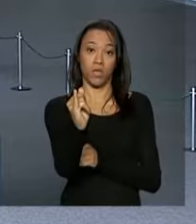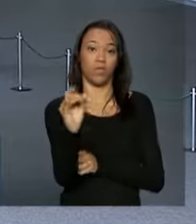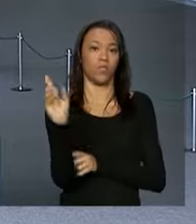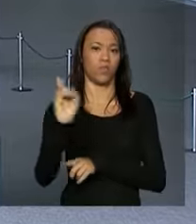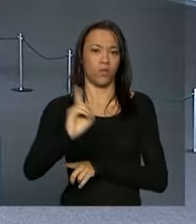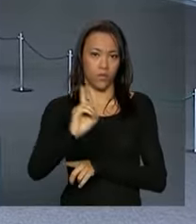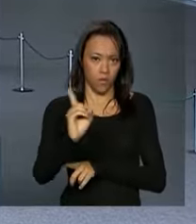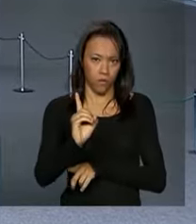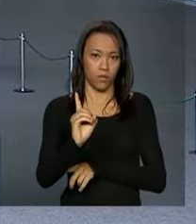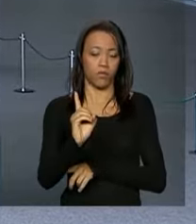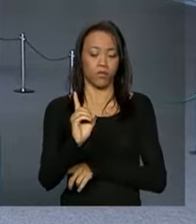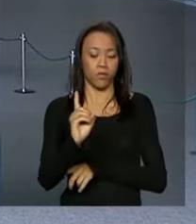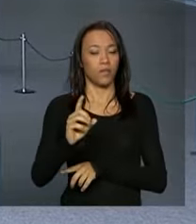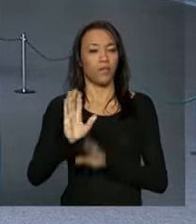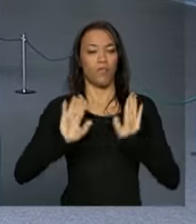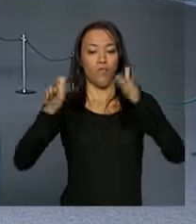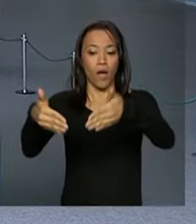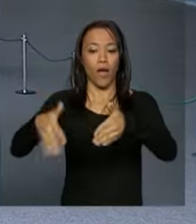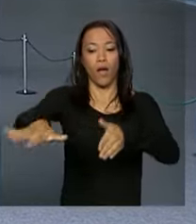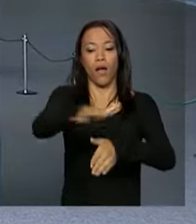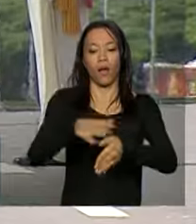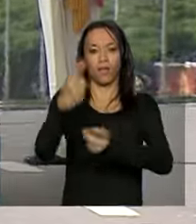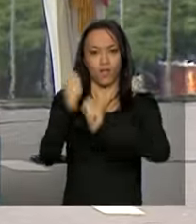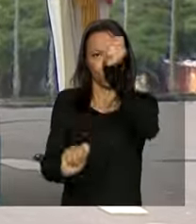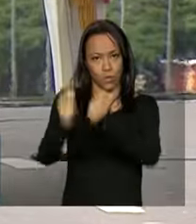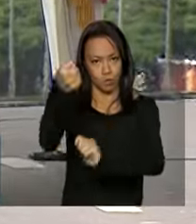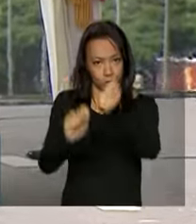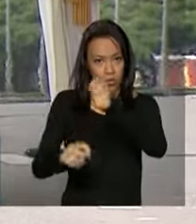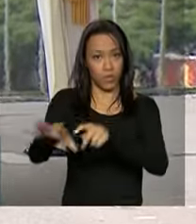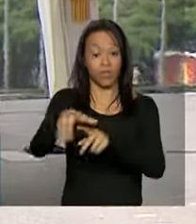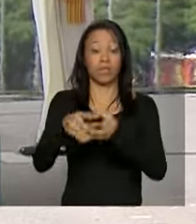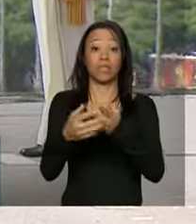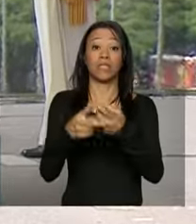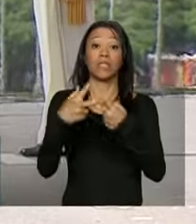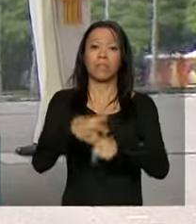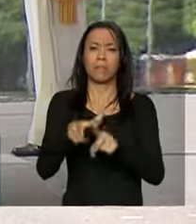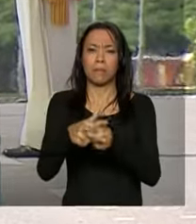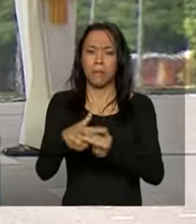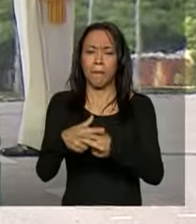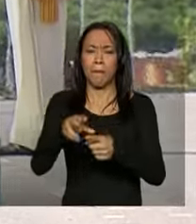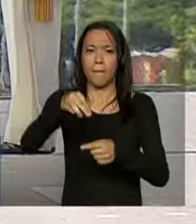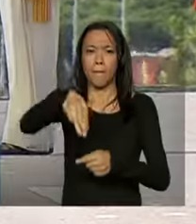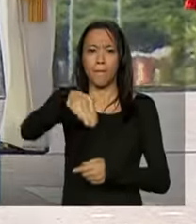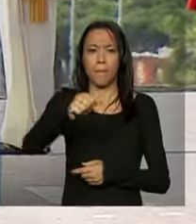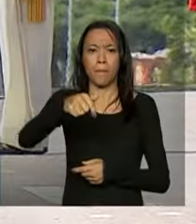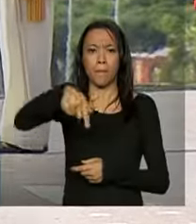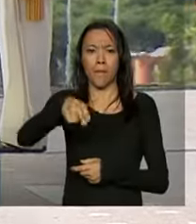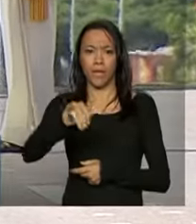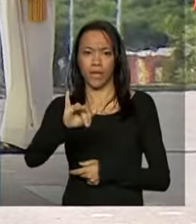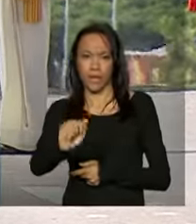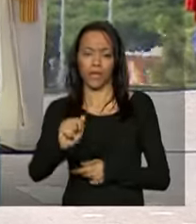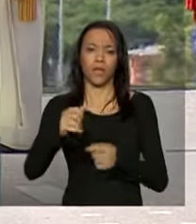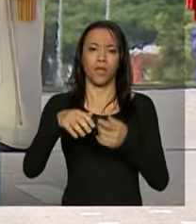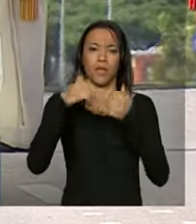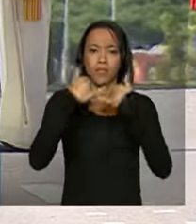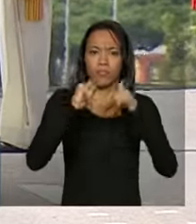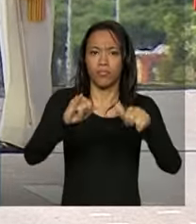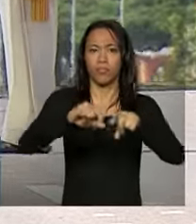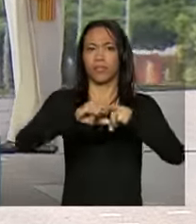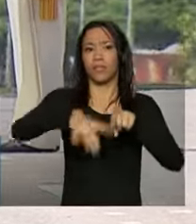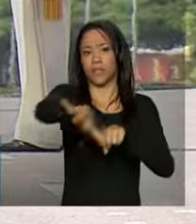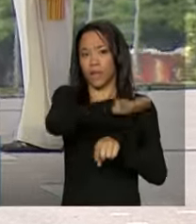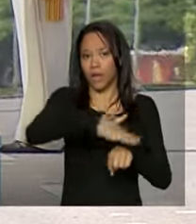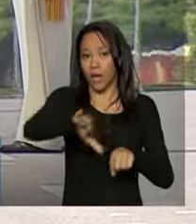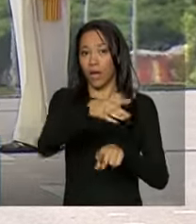com destaque para as indústrias de semicondutores, máquinas e equipamentos, eletroeletrônica,